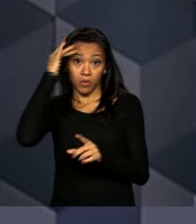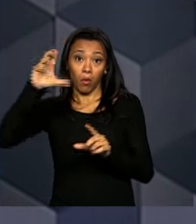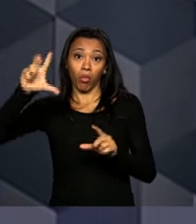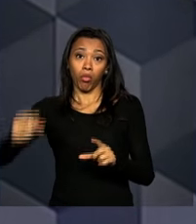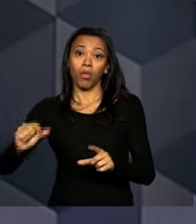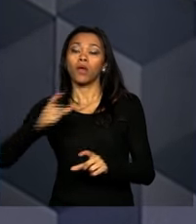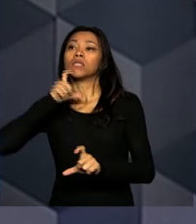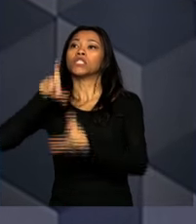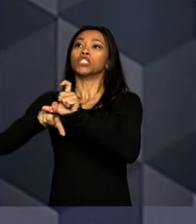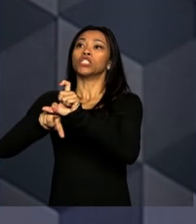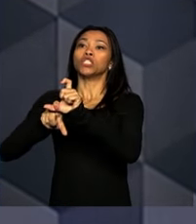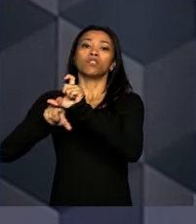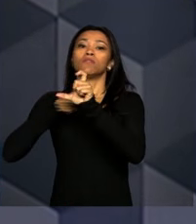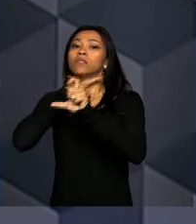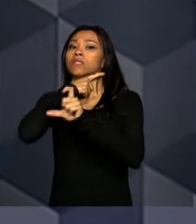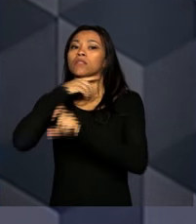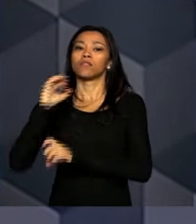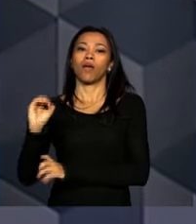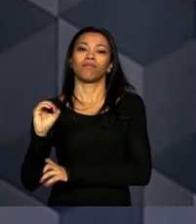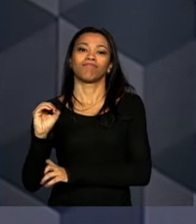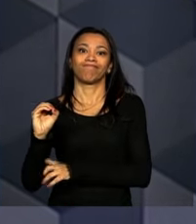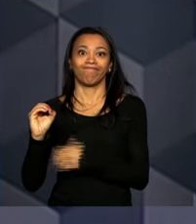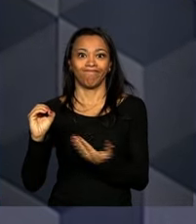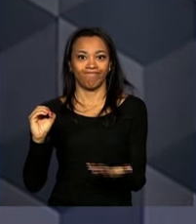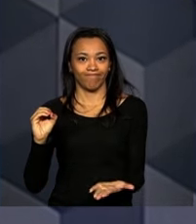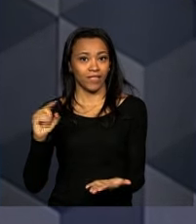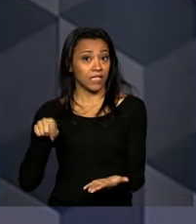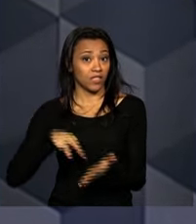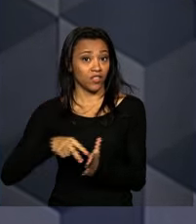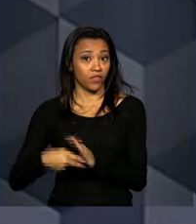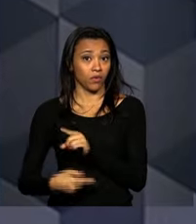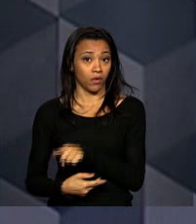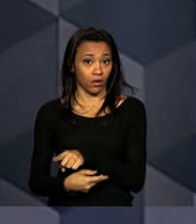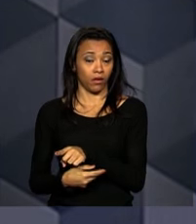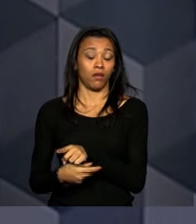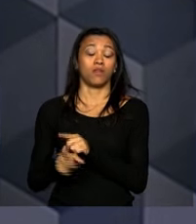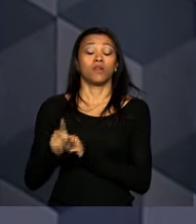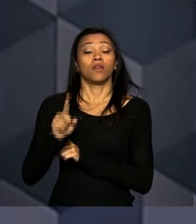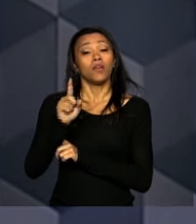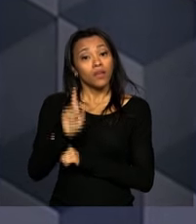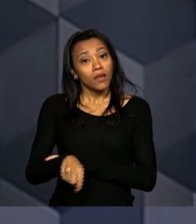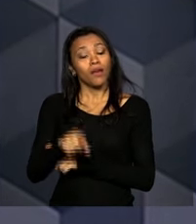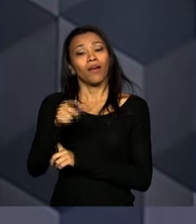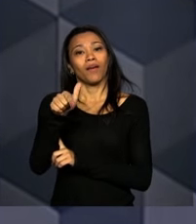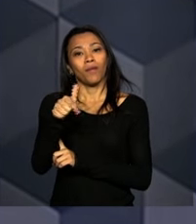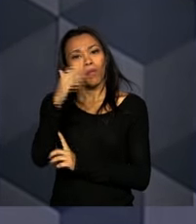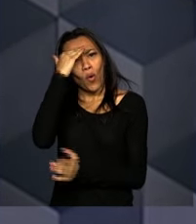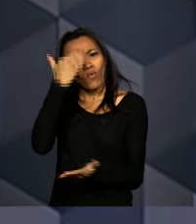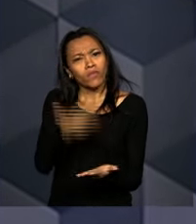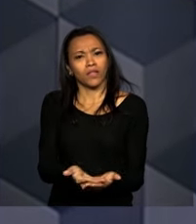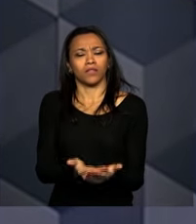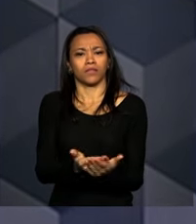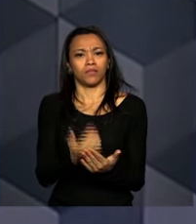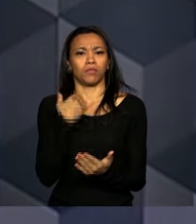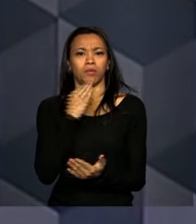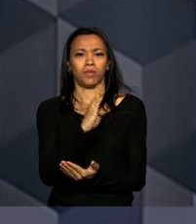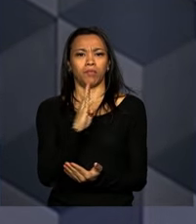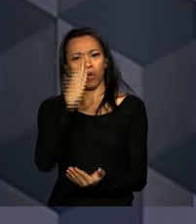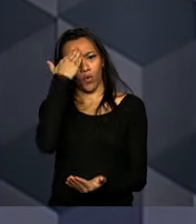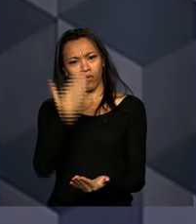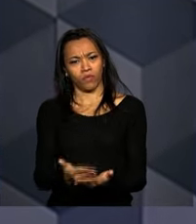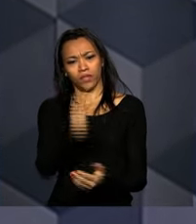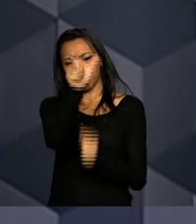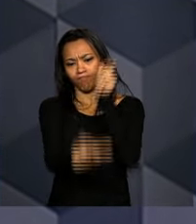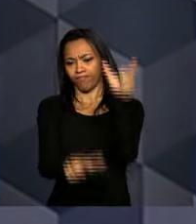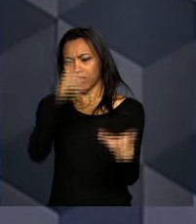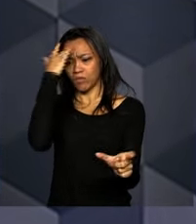de 0,8%. Isto significa que é uma relação de altíssima confiança, que eu convido os